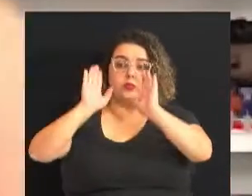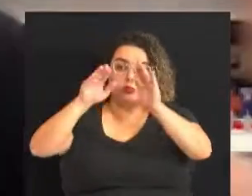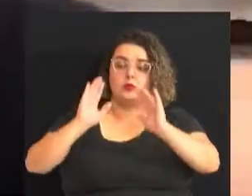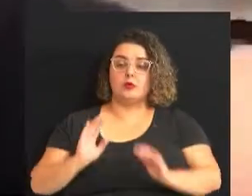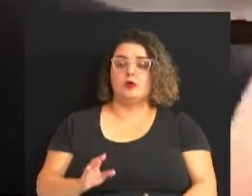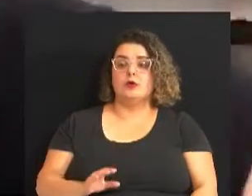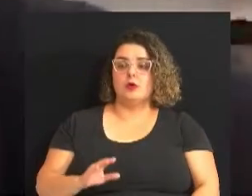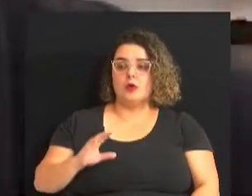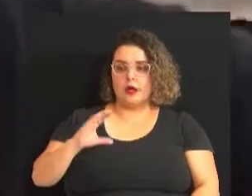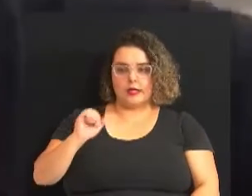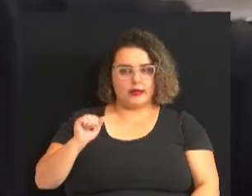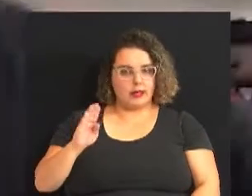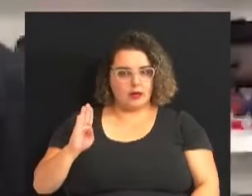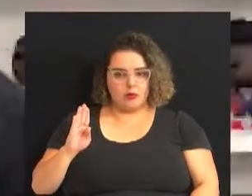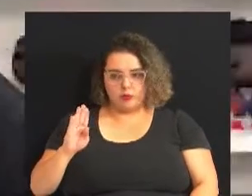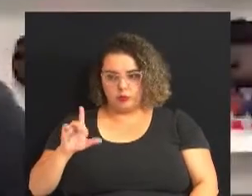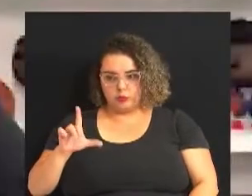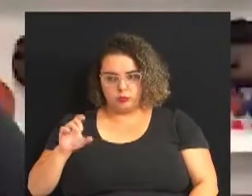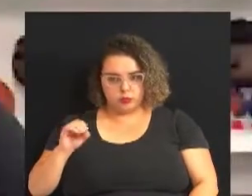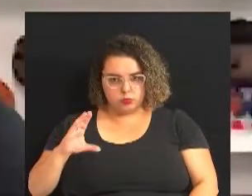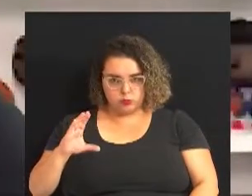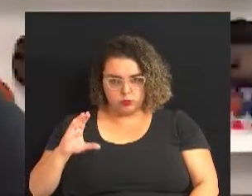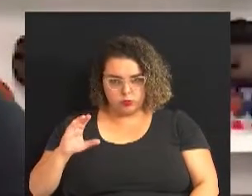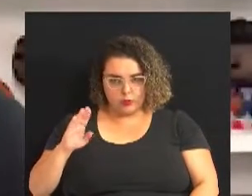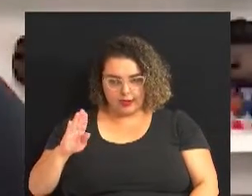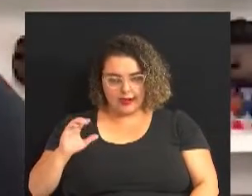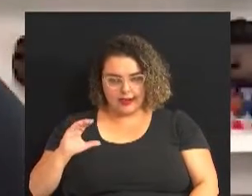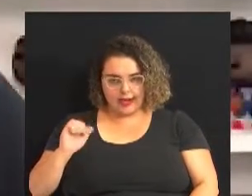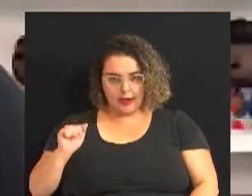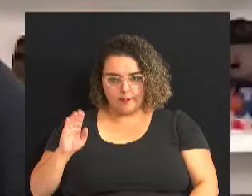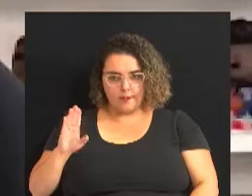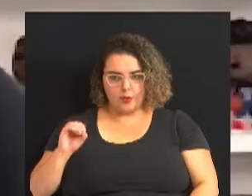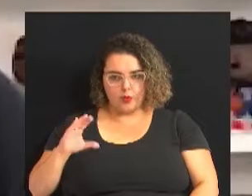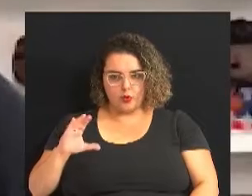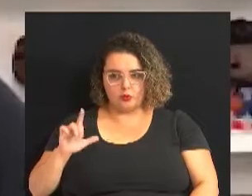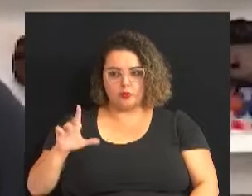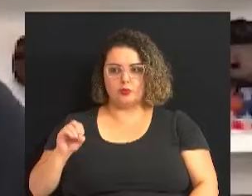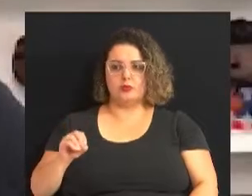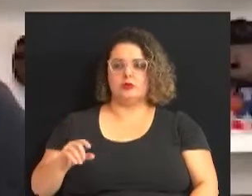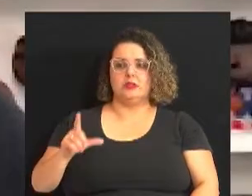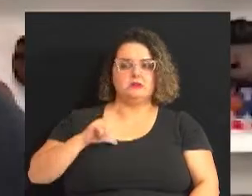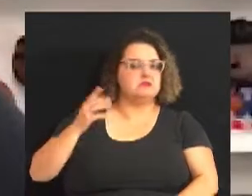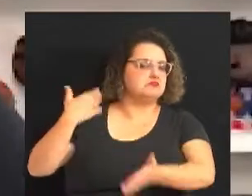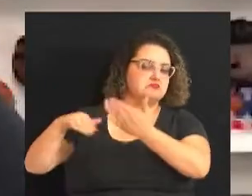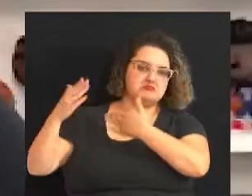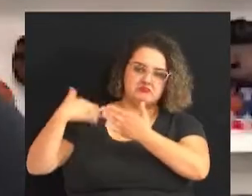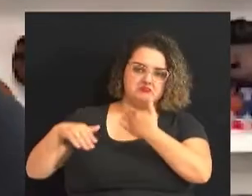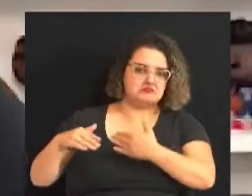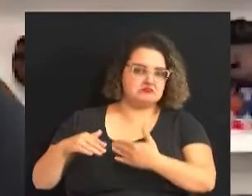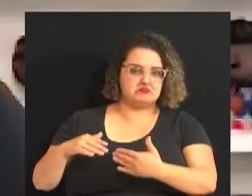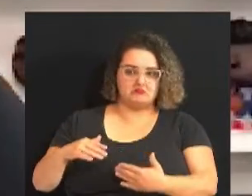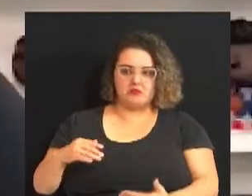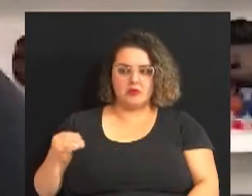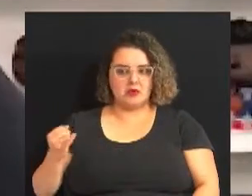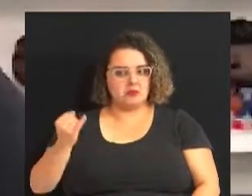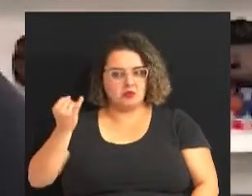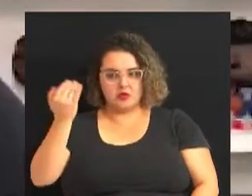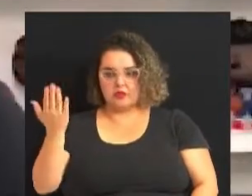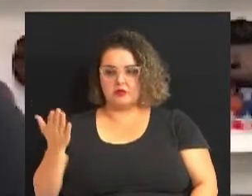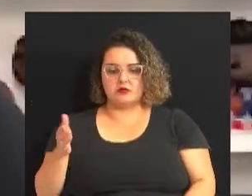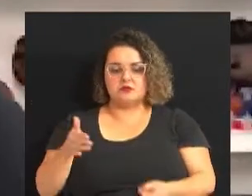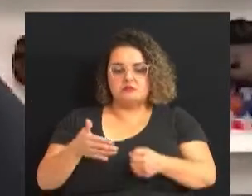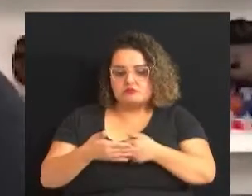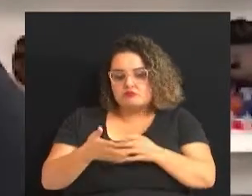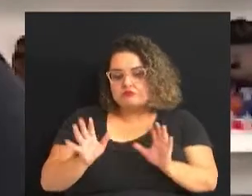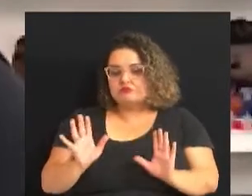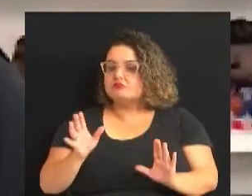Caboclo, que foi 20ª escolha do draft anos atrás, teve uma passagem discretíssima no Toronto Raptors, acho que é daqueles casos, o